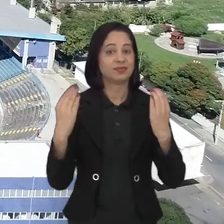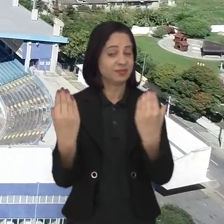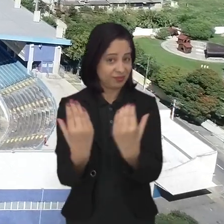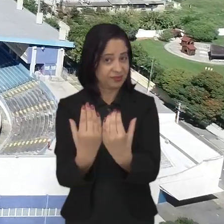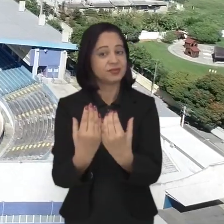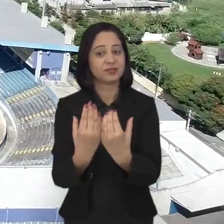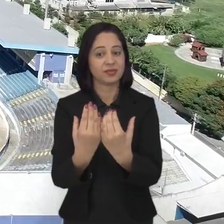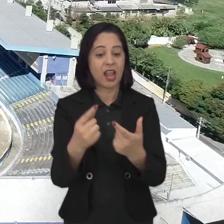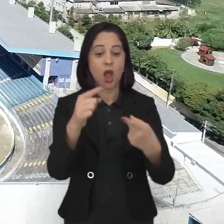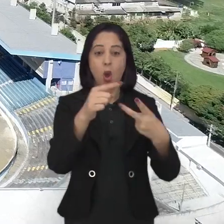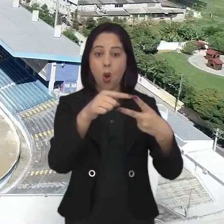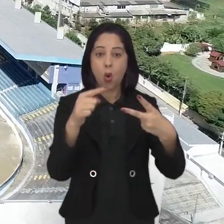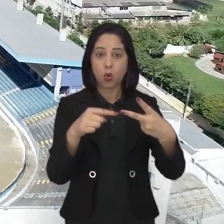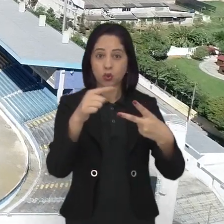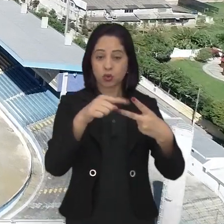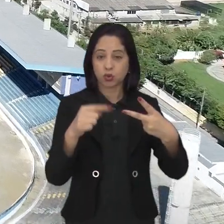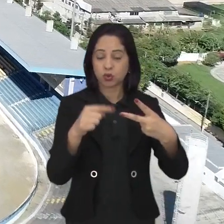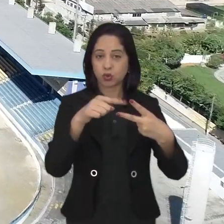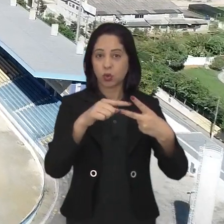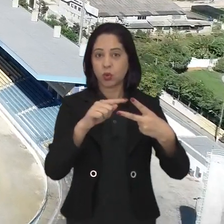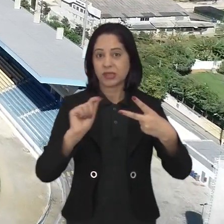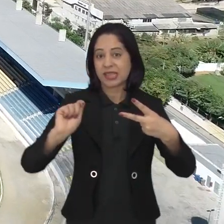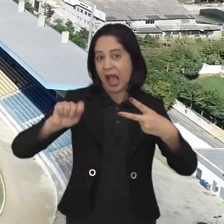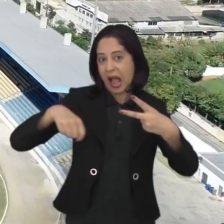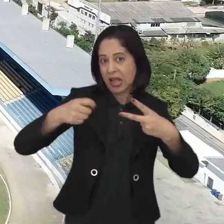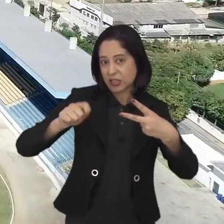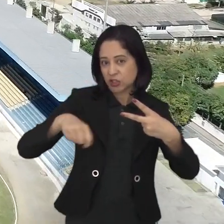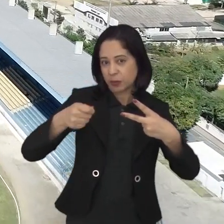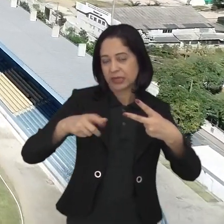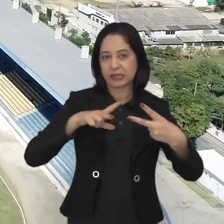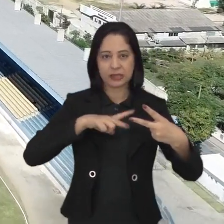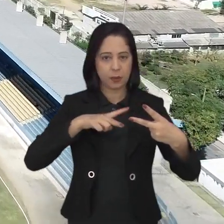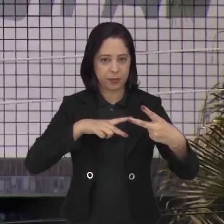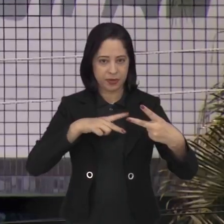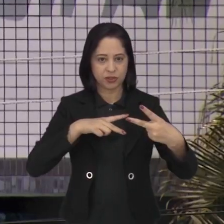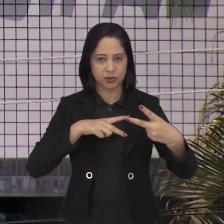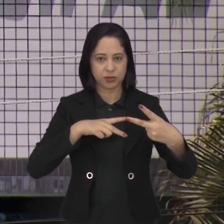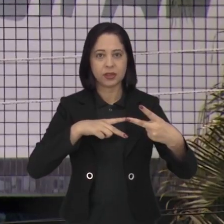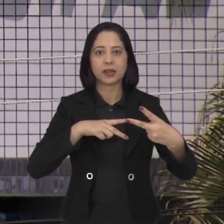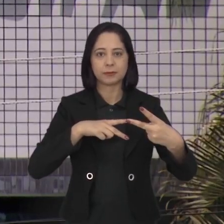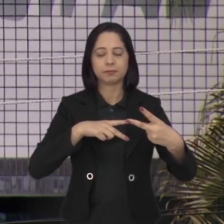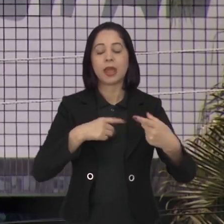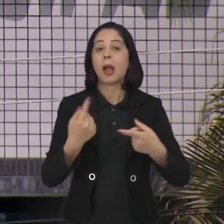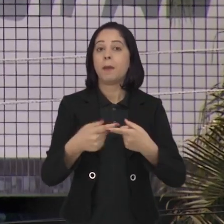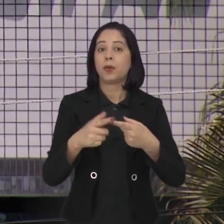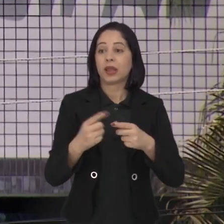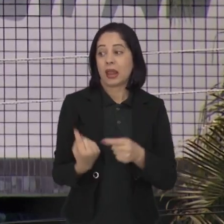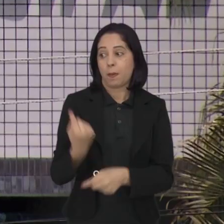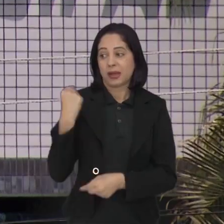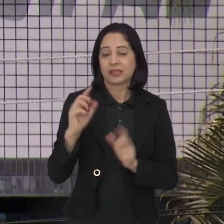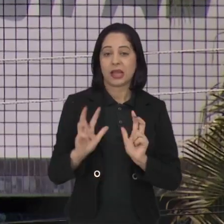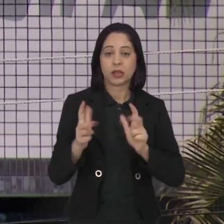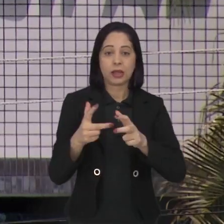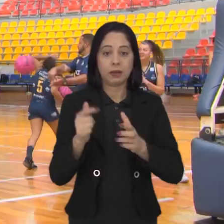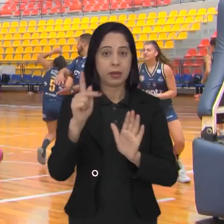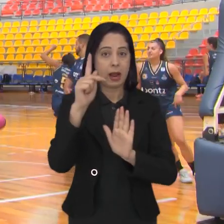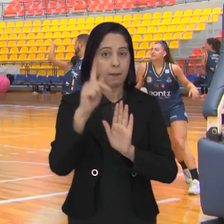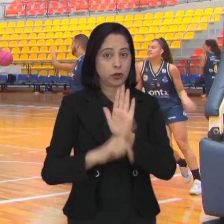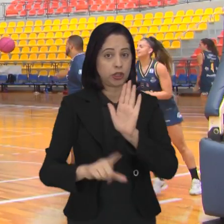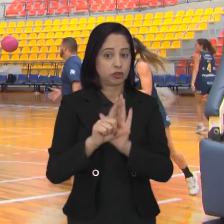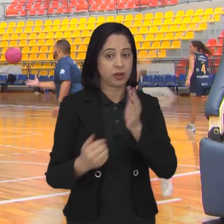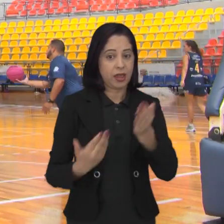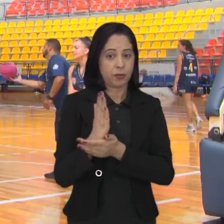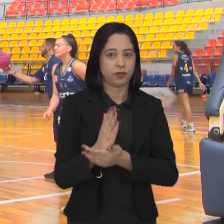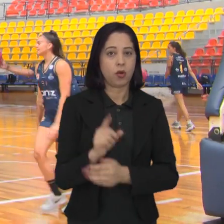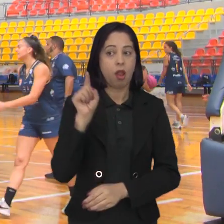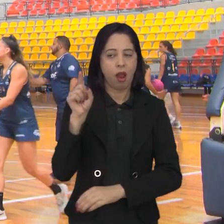Martins Pereira têm a gestão realizada por uma parceria público-privada, fruto de uma lei aprovada pela Câmara.